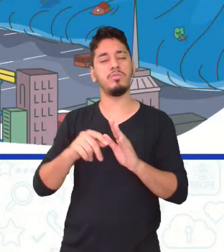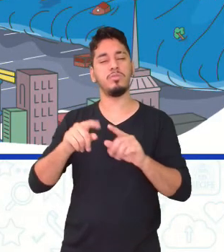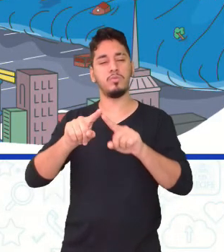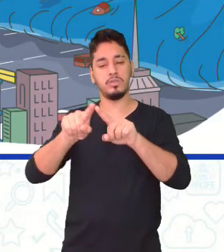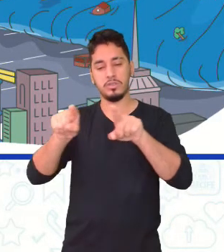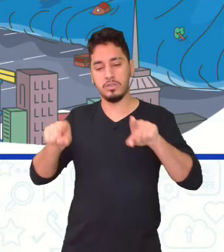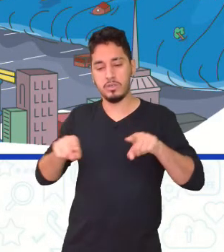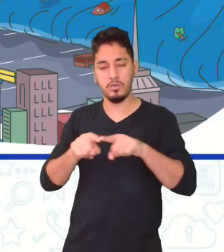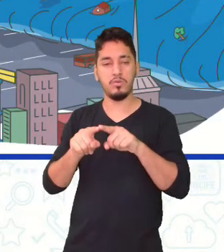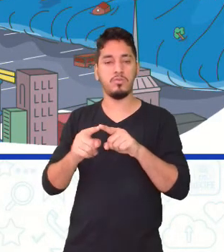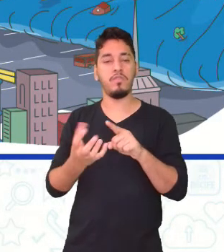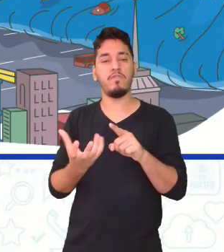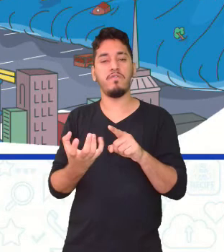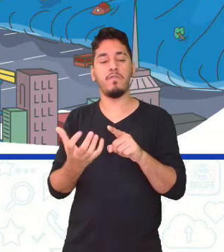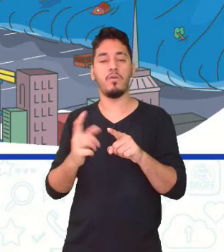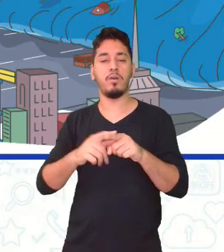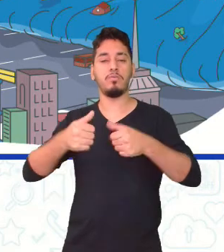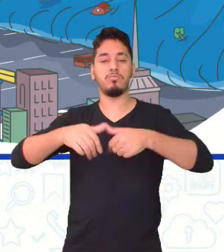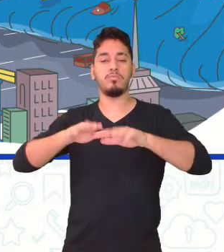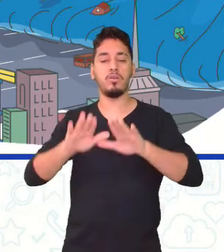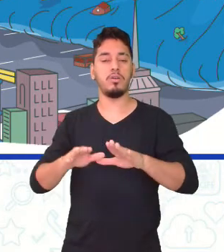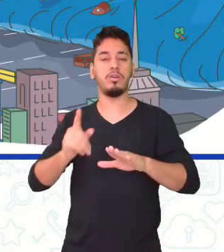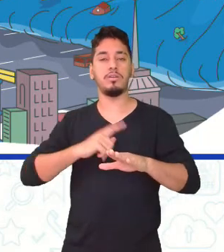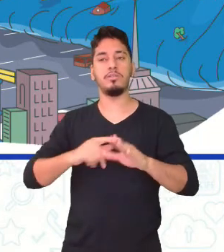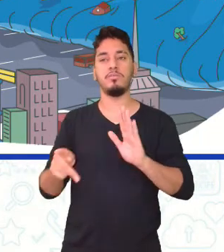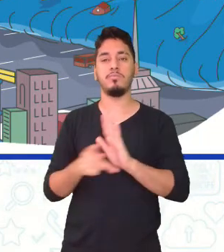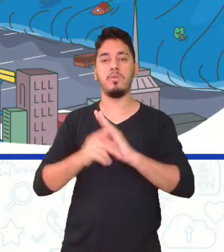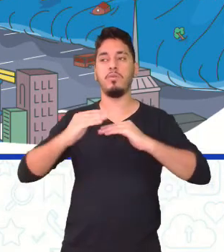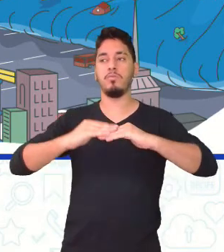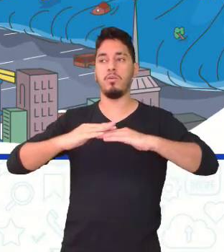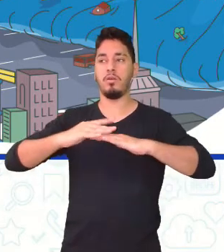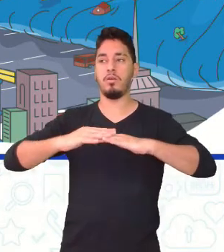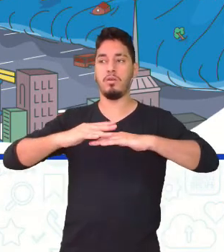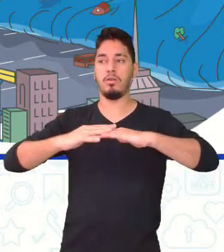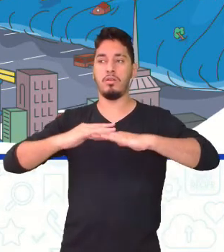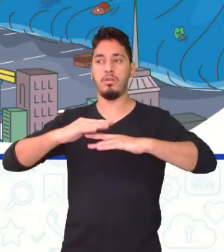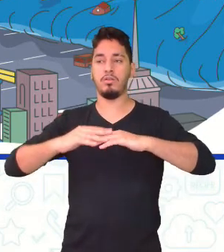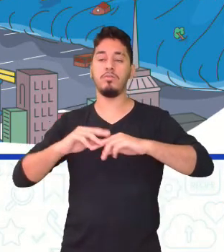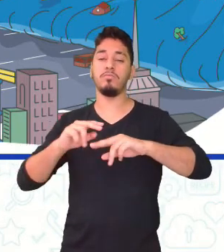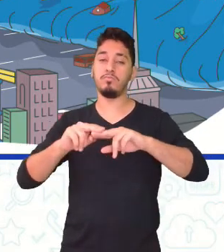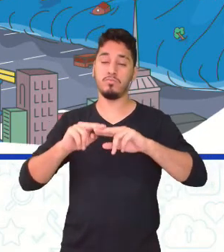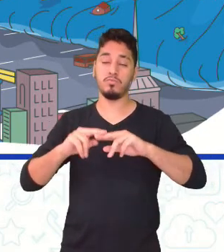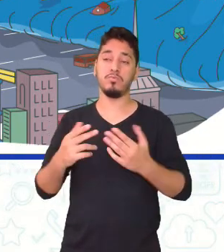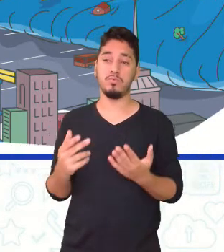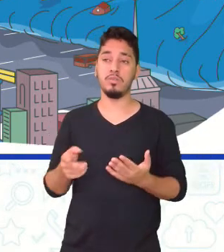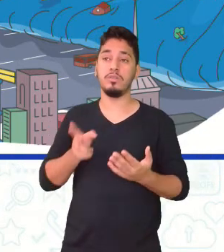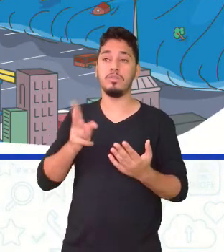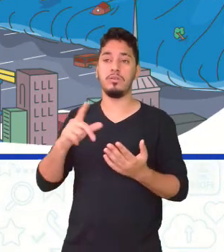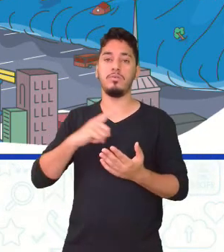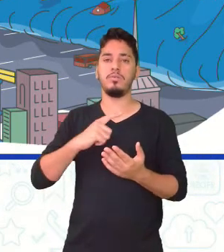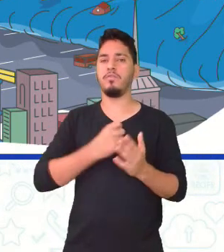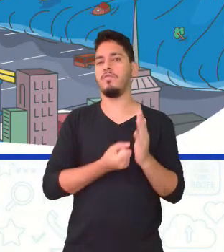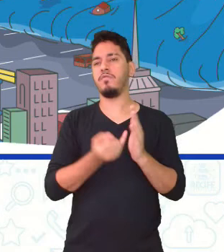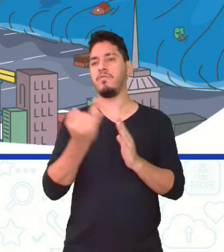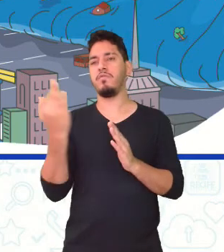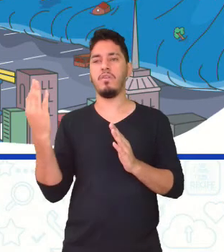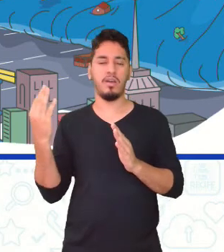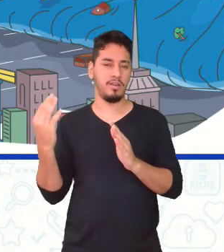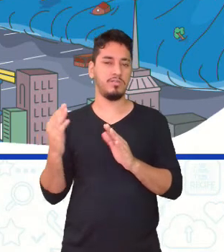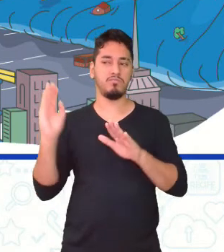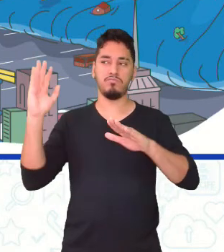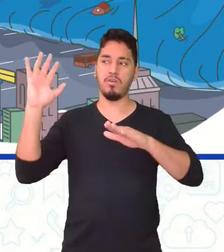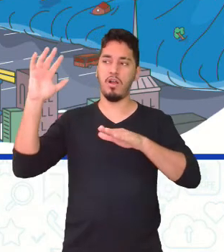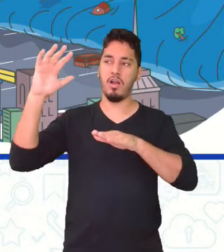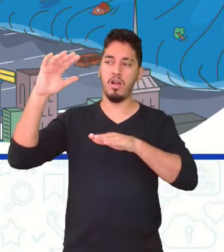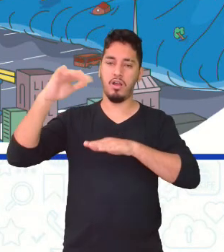Que é justamente essa área bem instável tectonicamente. Tectonicamente bem instável, Exato. Então por isso que há tantos maremotos chegando a...